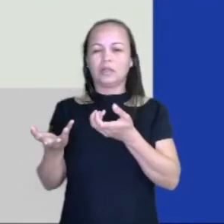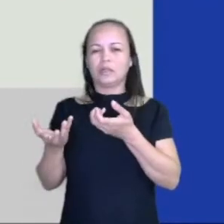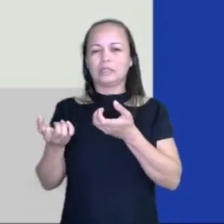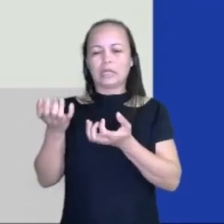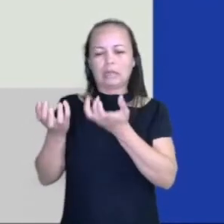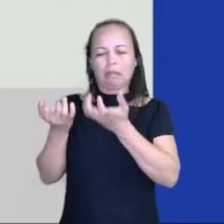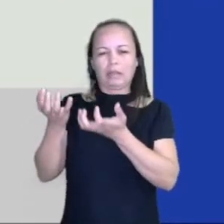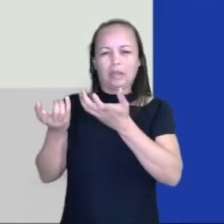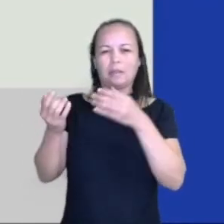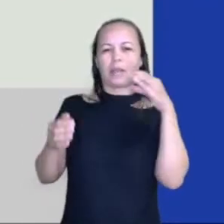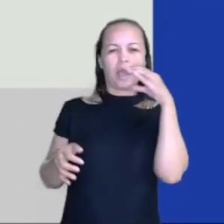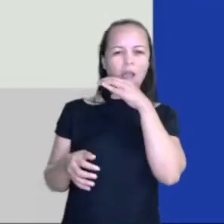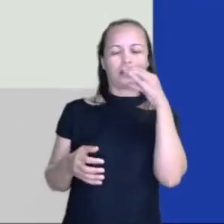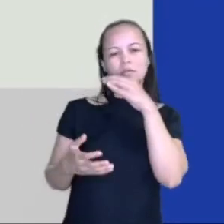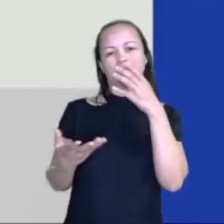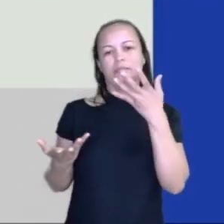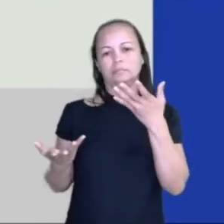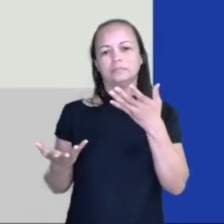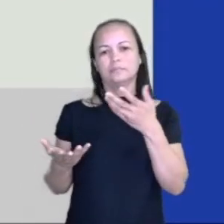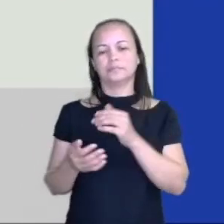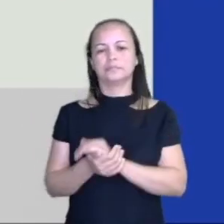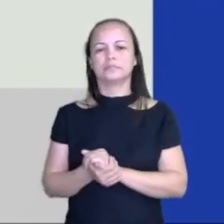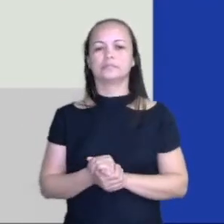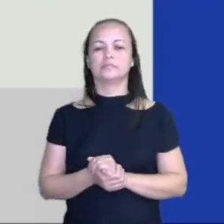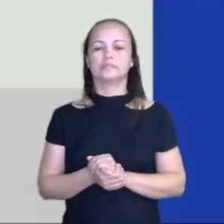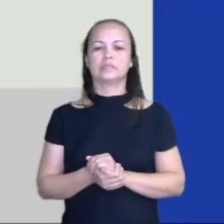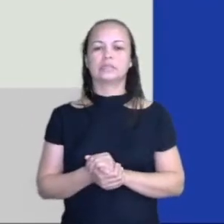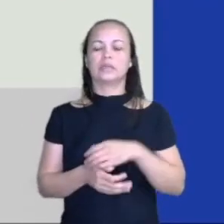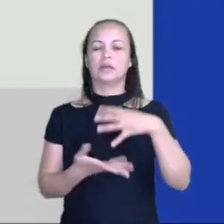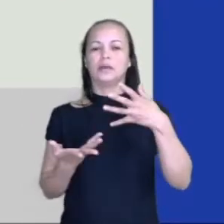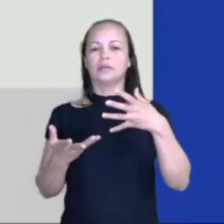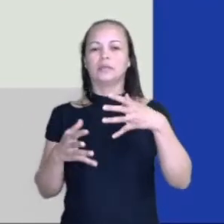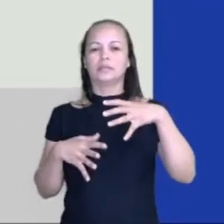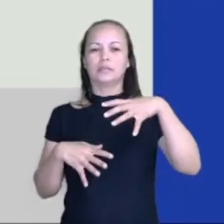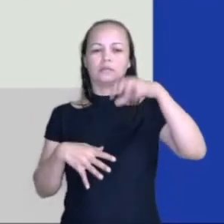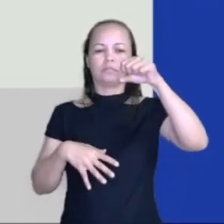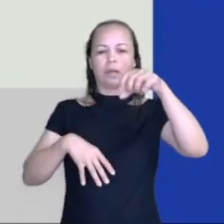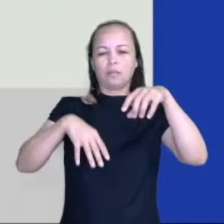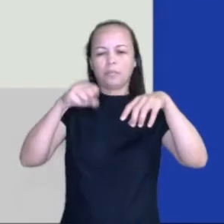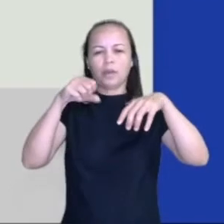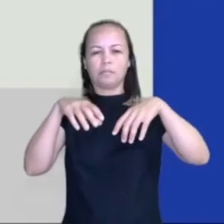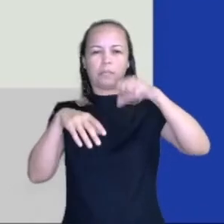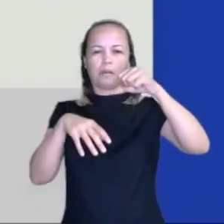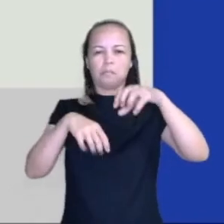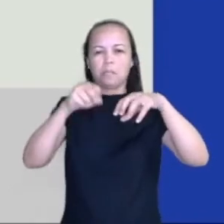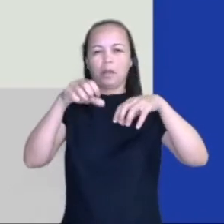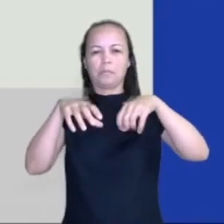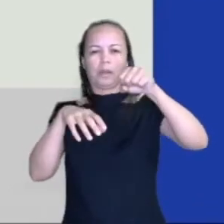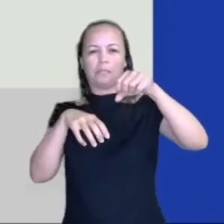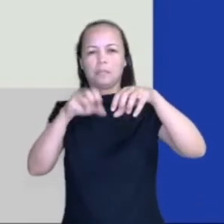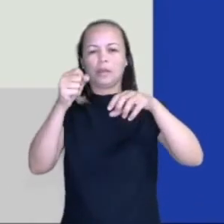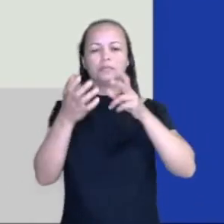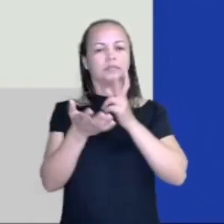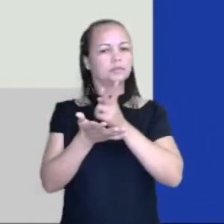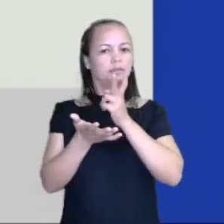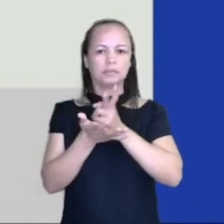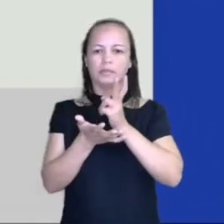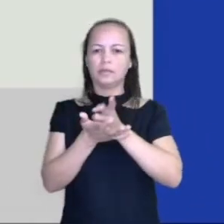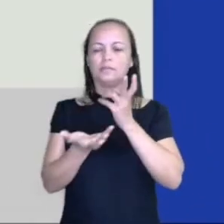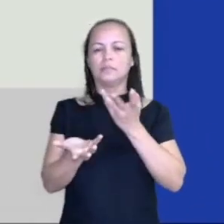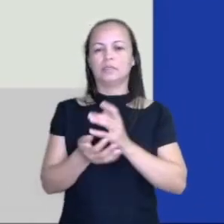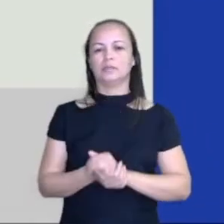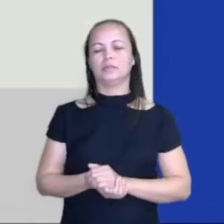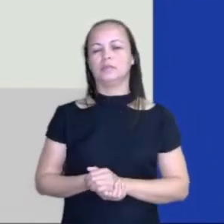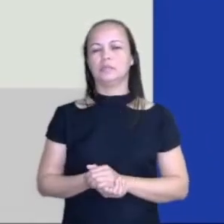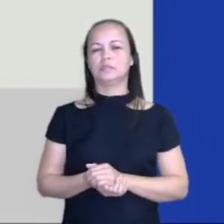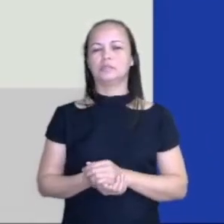queimando rápido demais até de energia constante sem motivo aparente Ainda